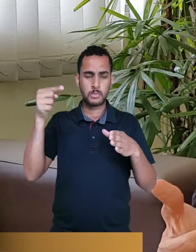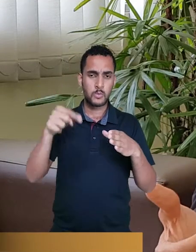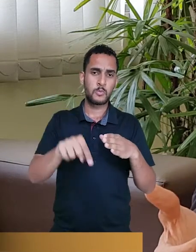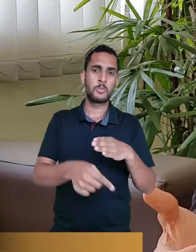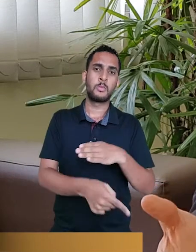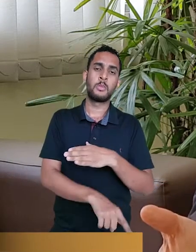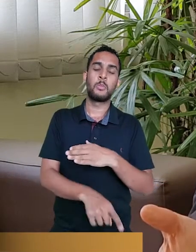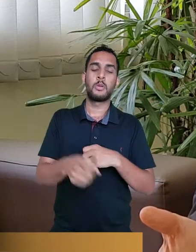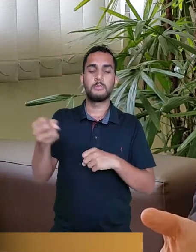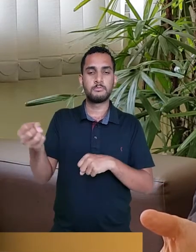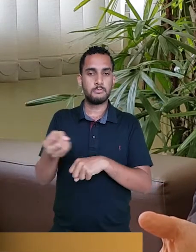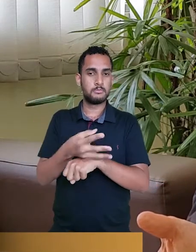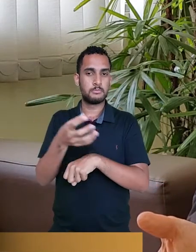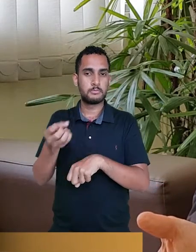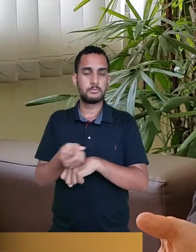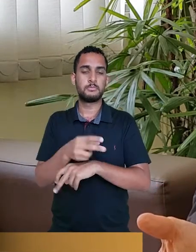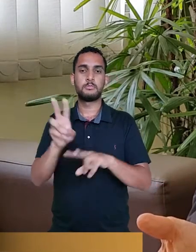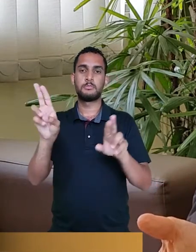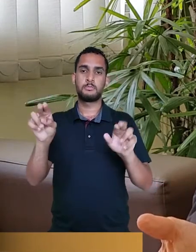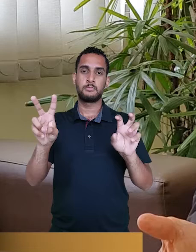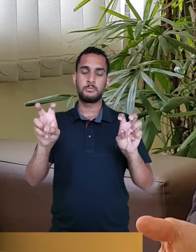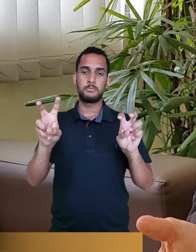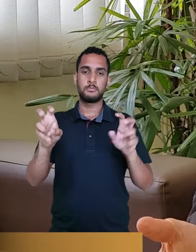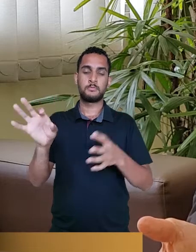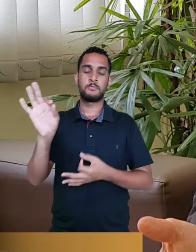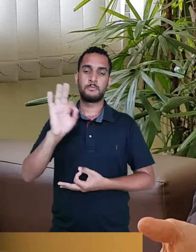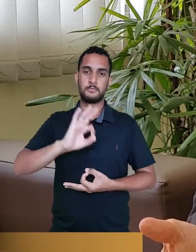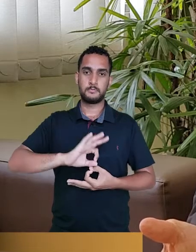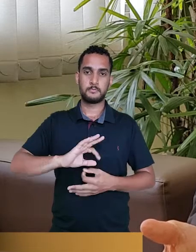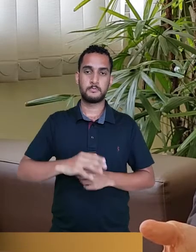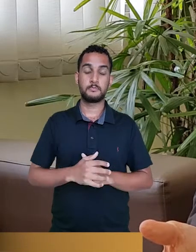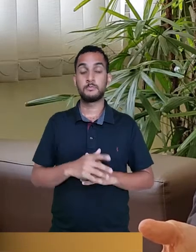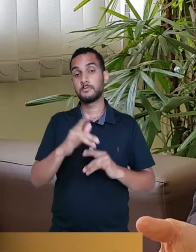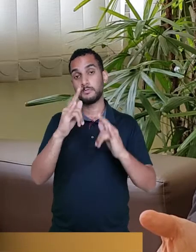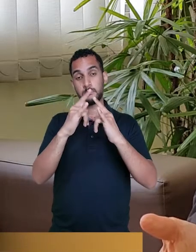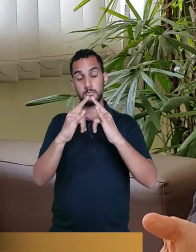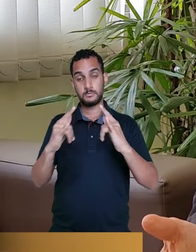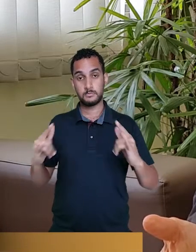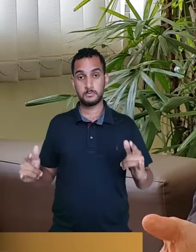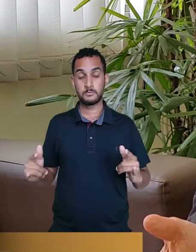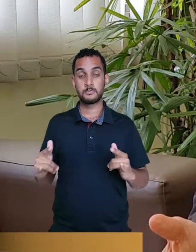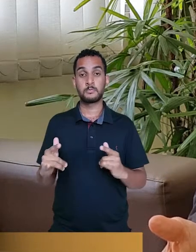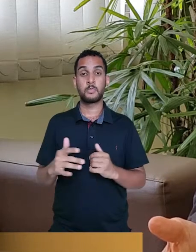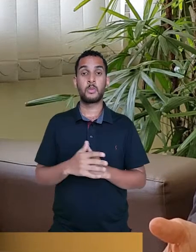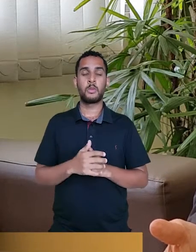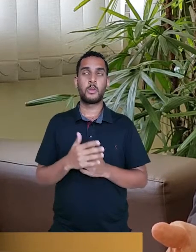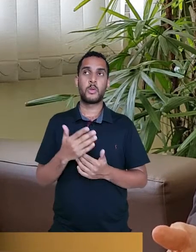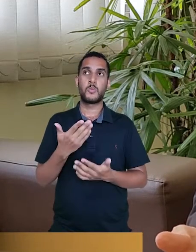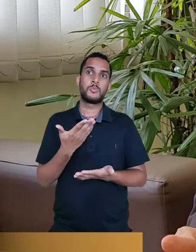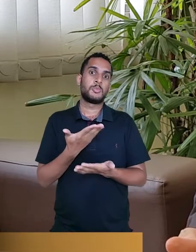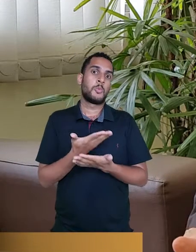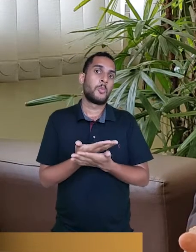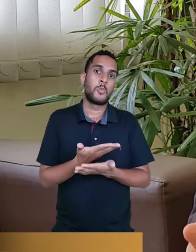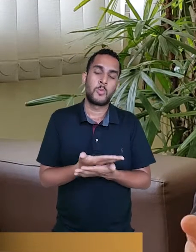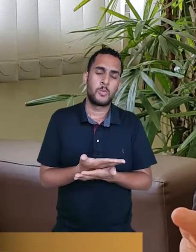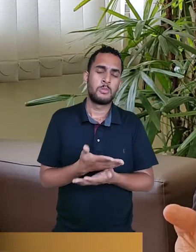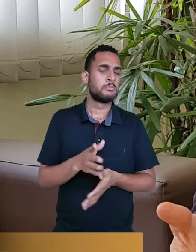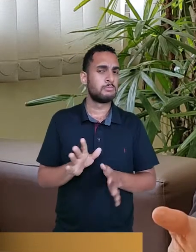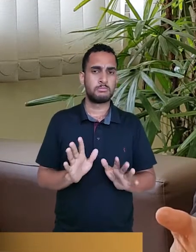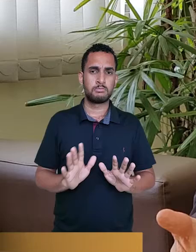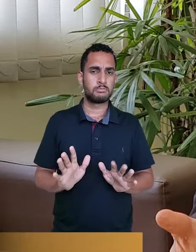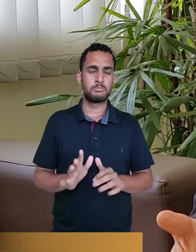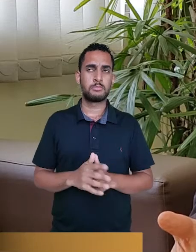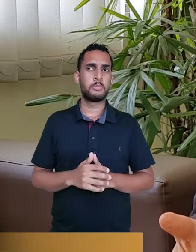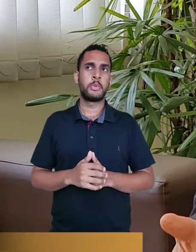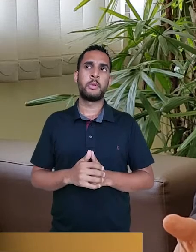uma atualização nos temas espirituais. O retiro não é um